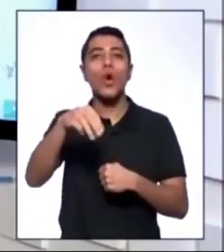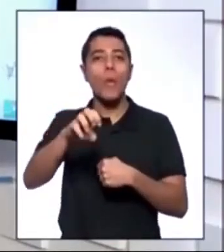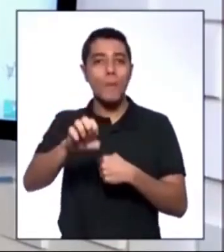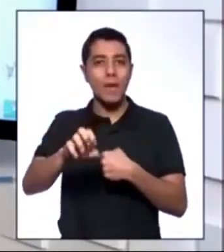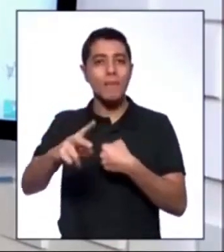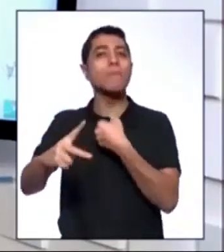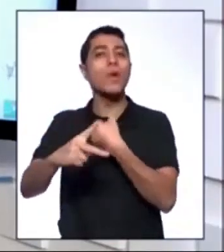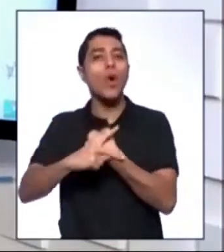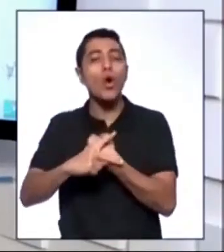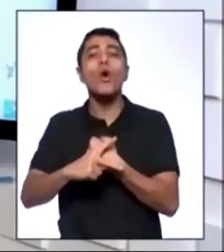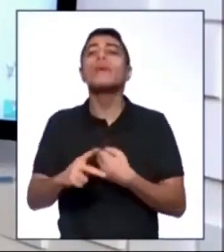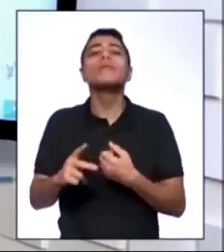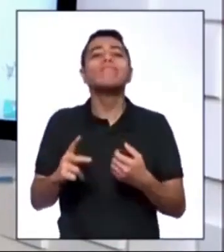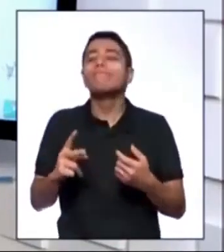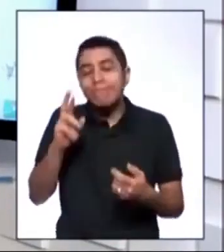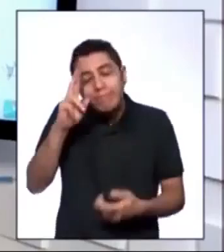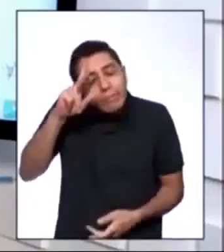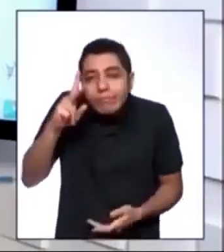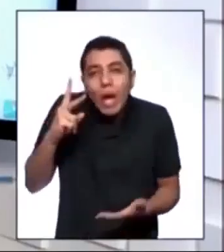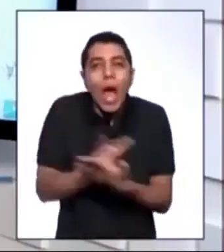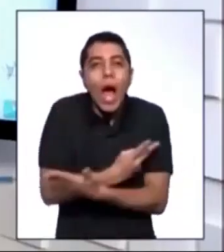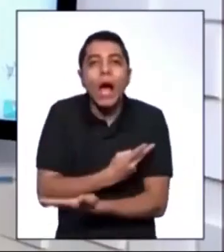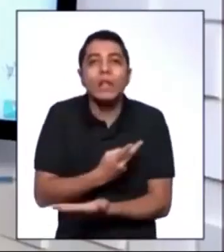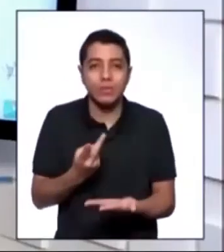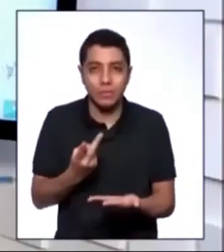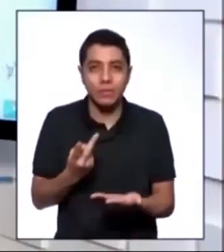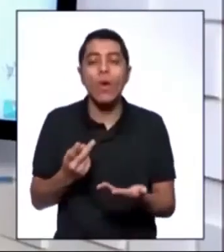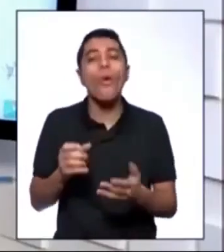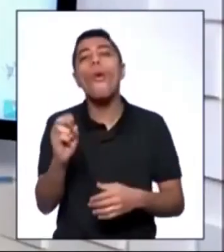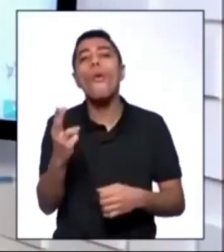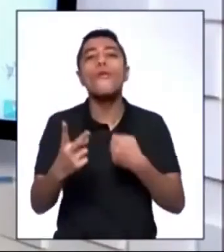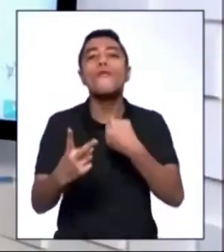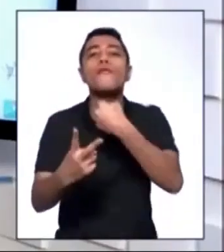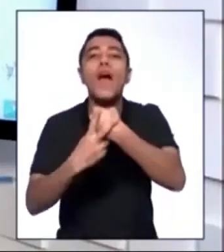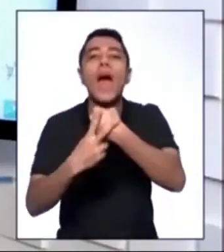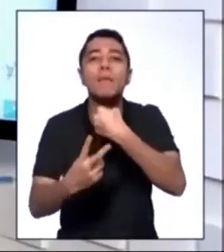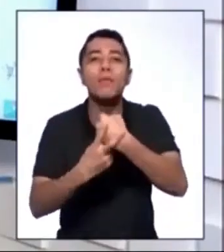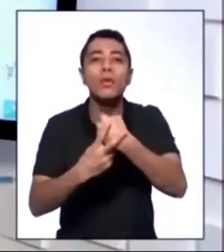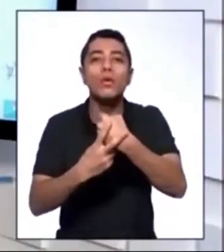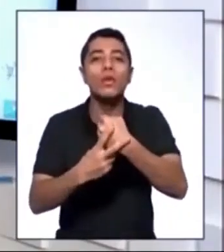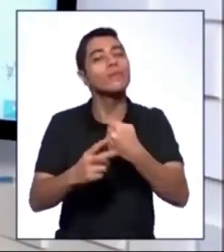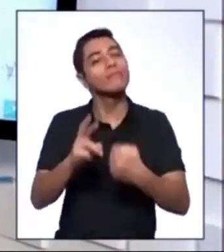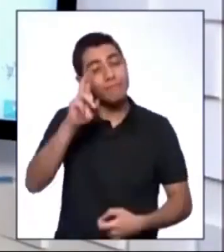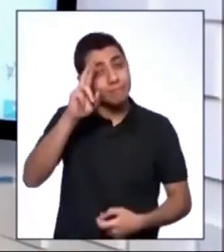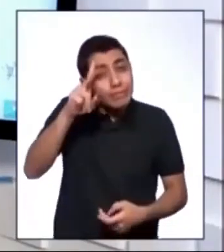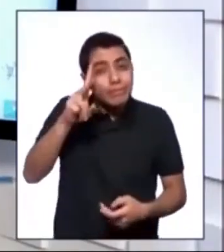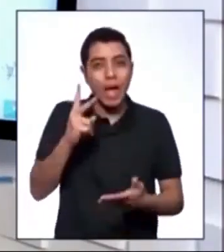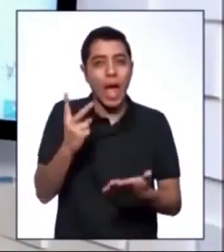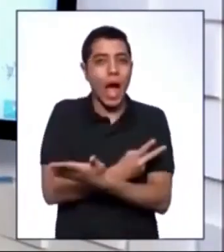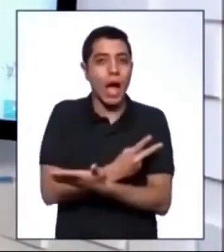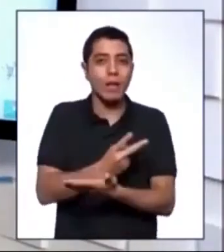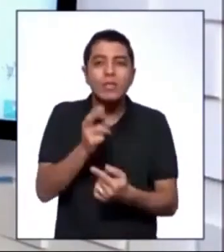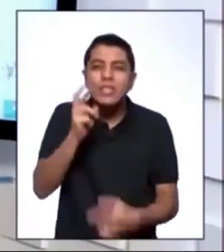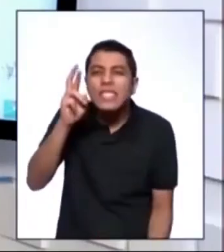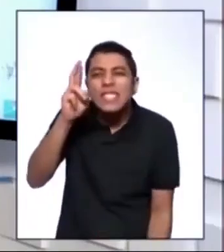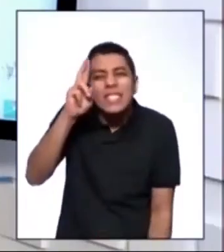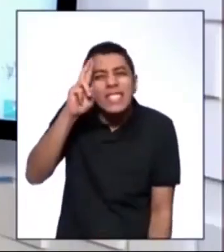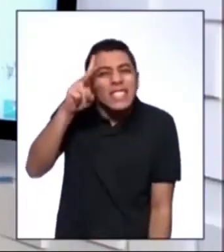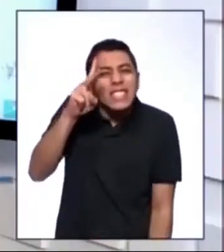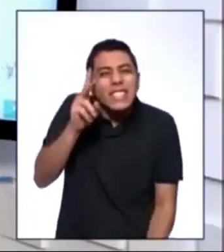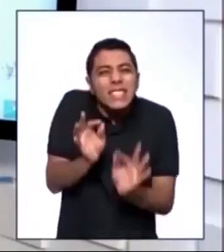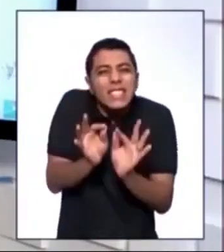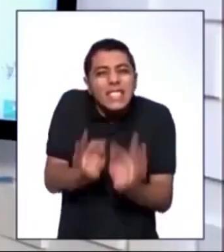invés de usar o verbo haver, eu usei o verbo ter. É isso aí, é bem sutil, tá? Então, essa condição do